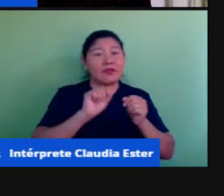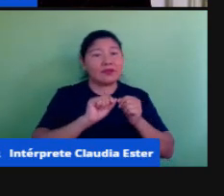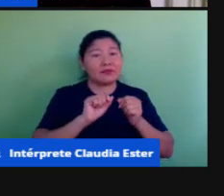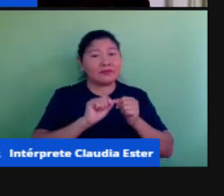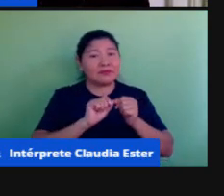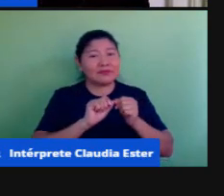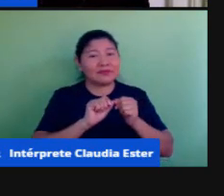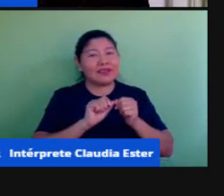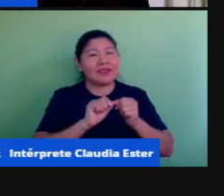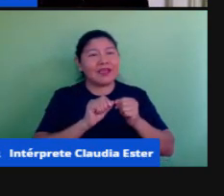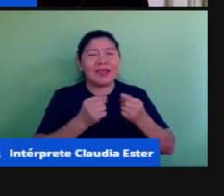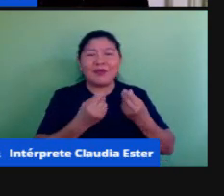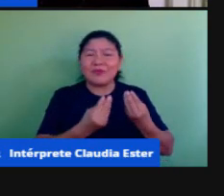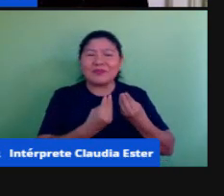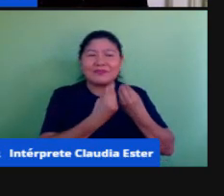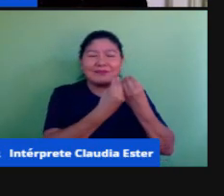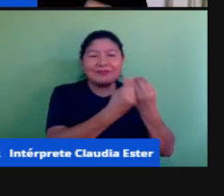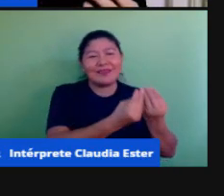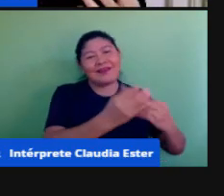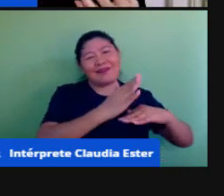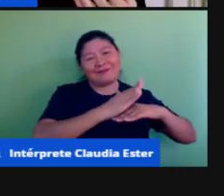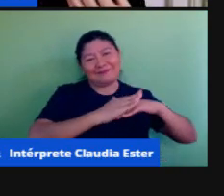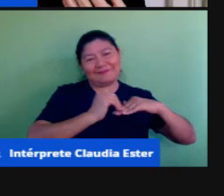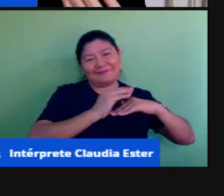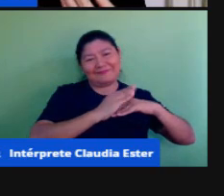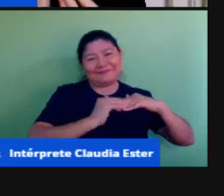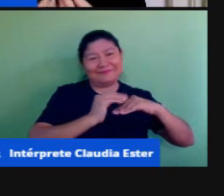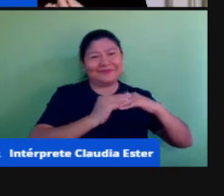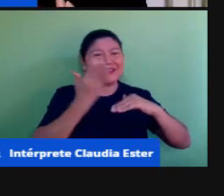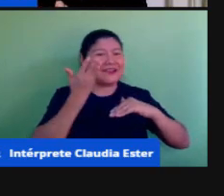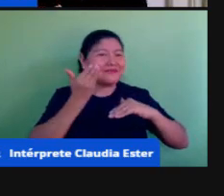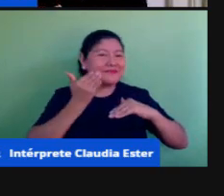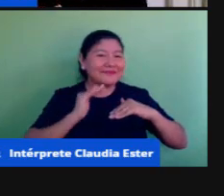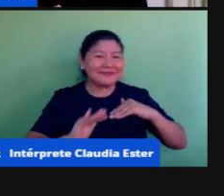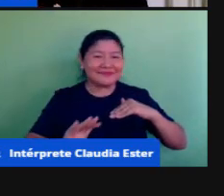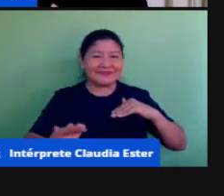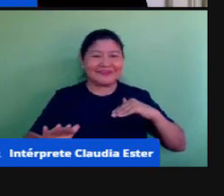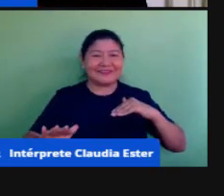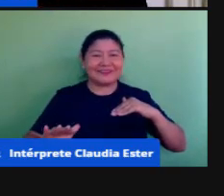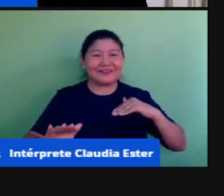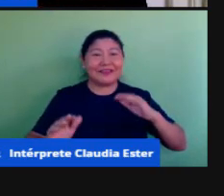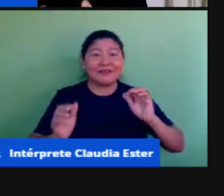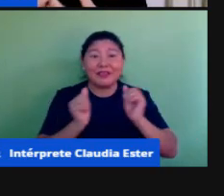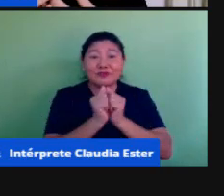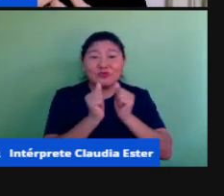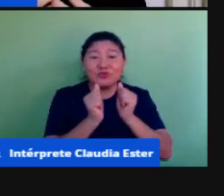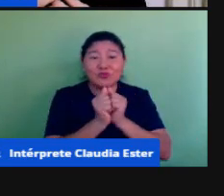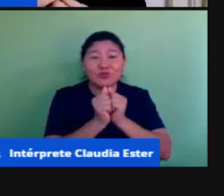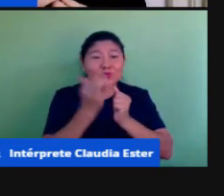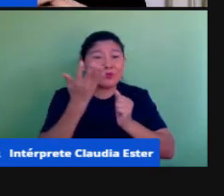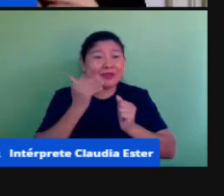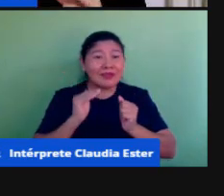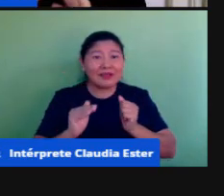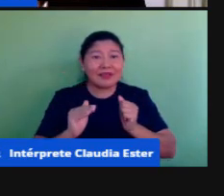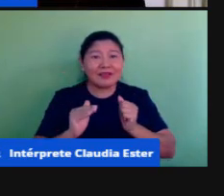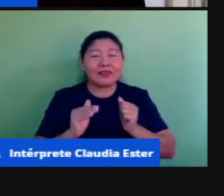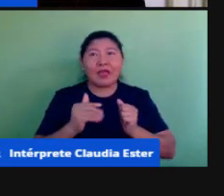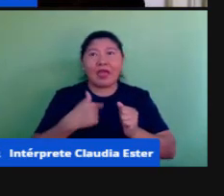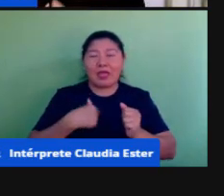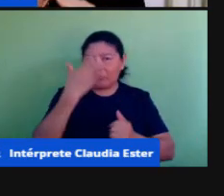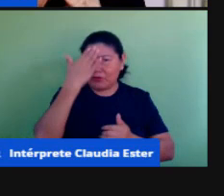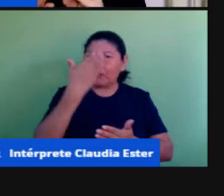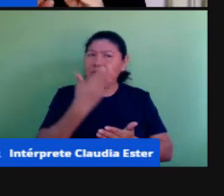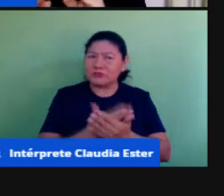mimo com essas crianças, para vocês estarem mais próximos porque logo nós iremos voltar. Eu